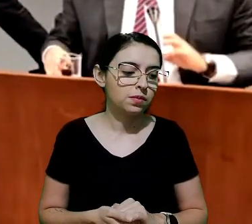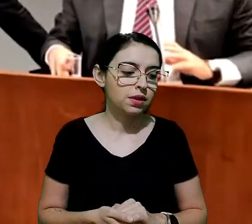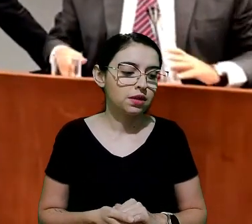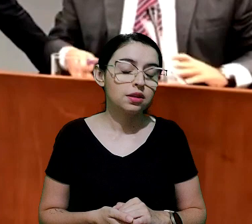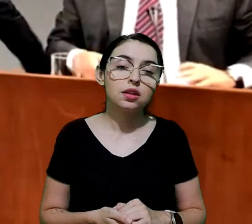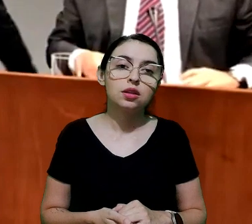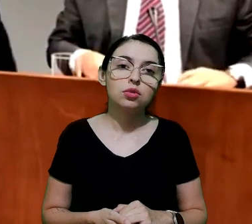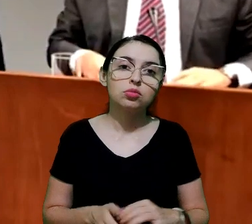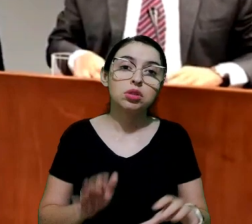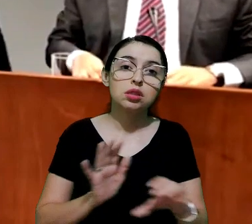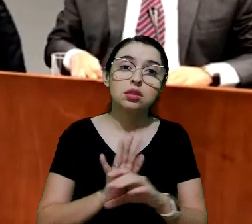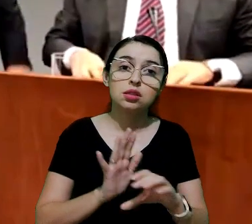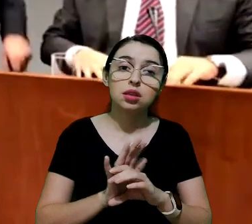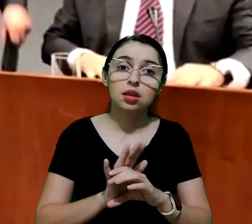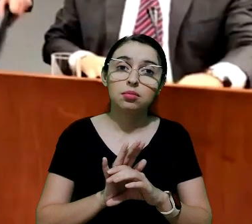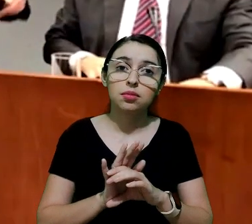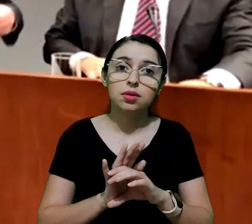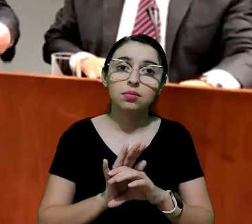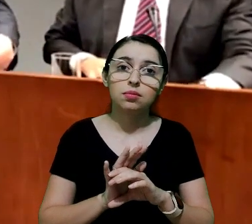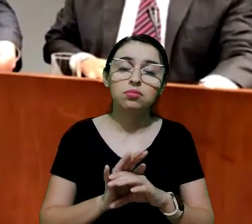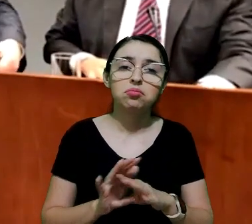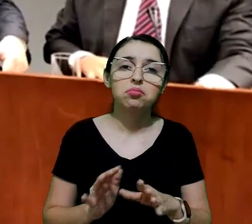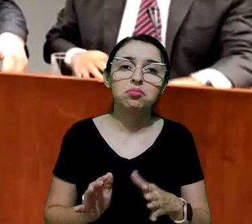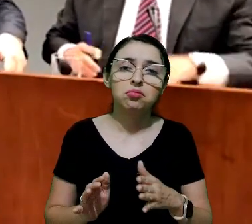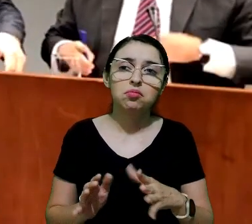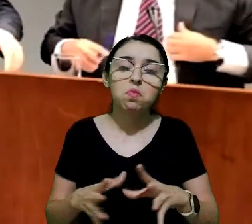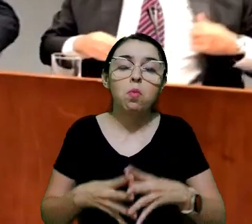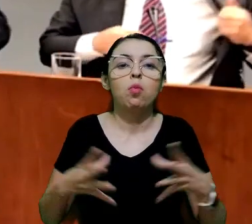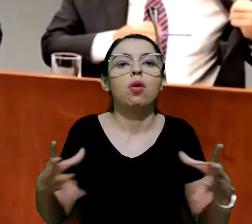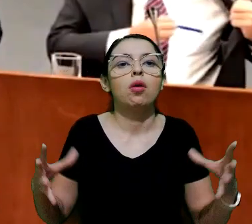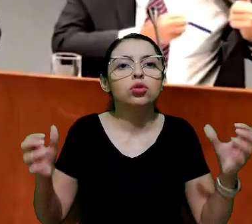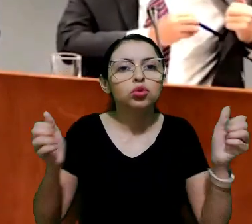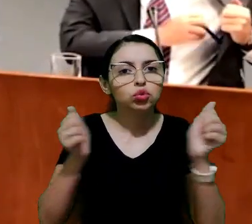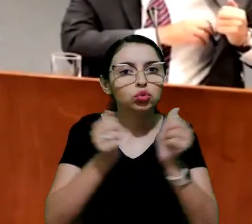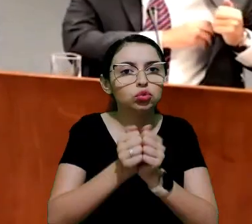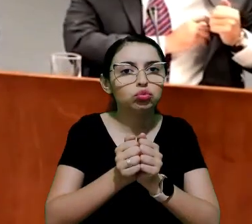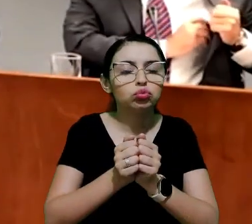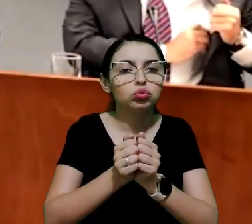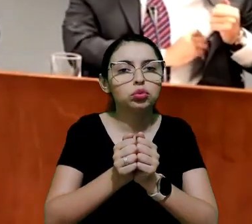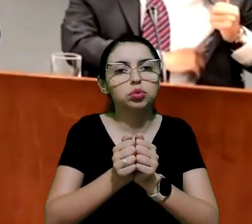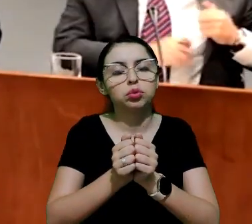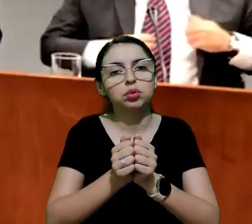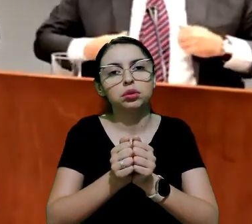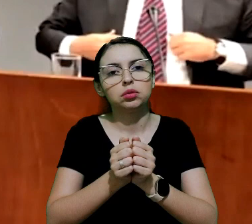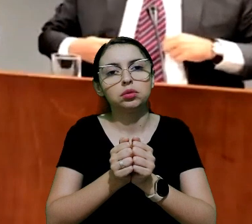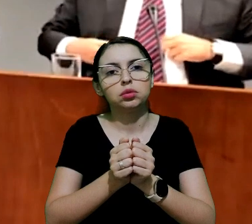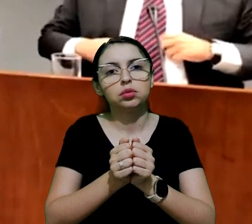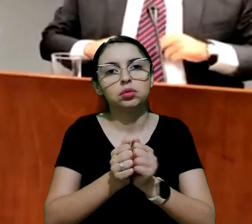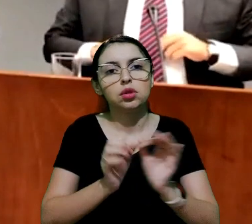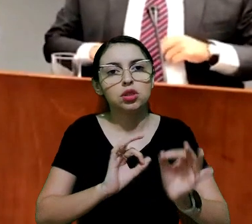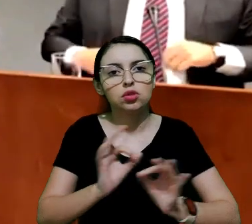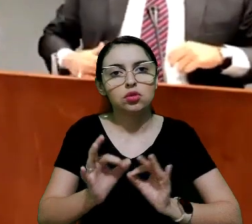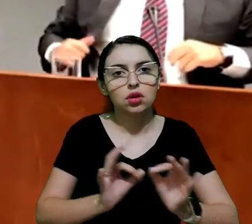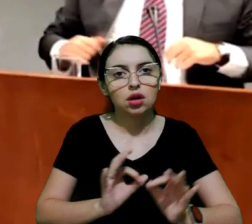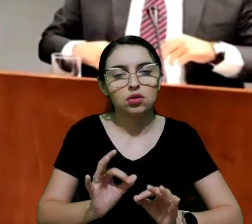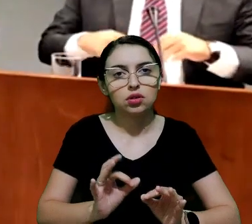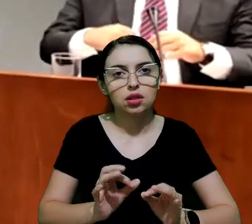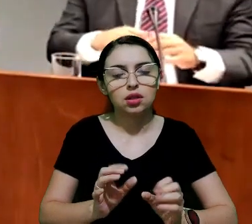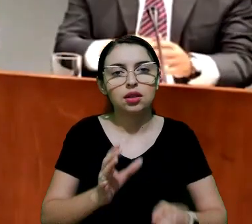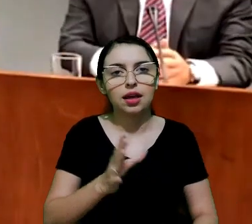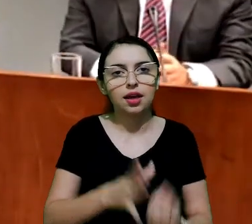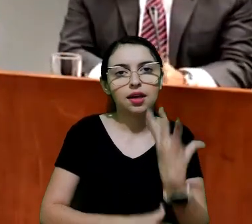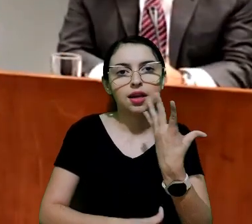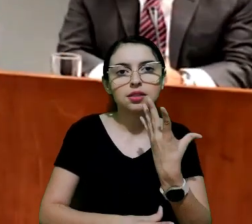um sistema que é muito integrado, ele ainda é o articulador das soluções